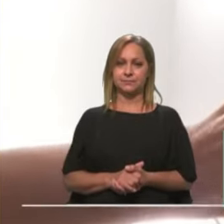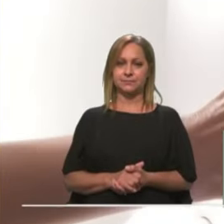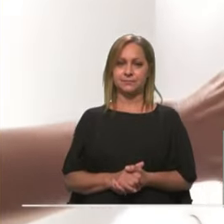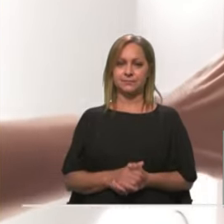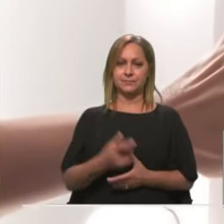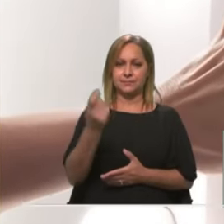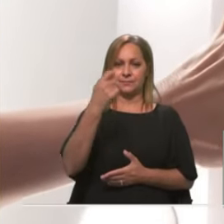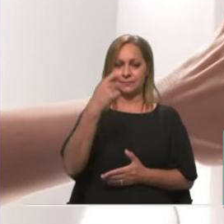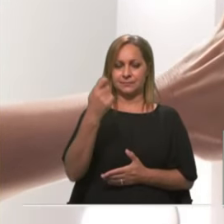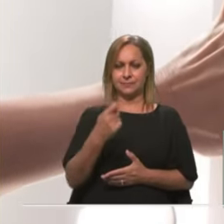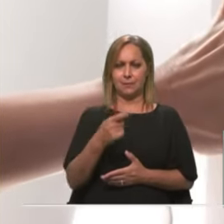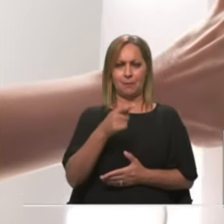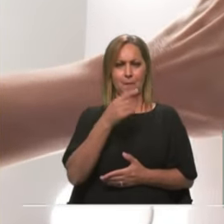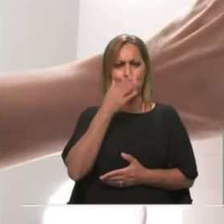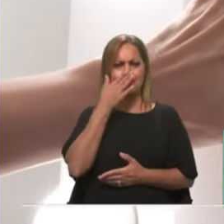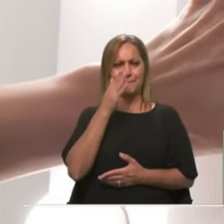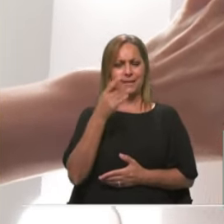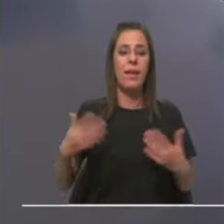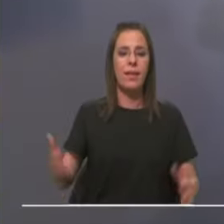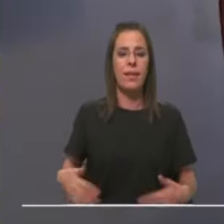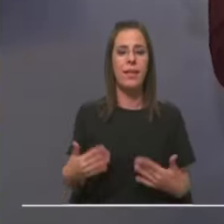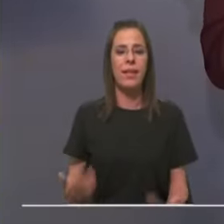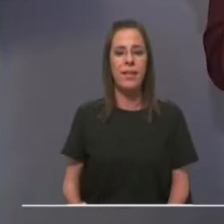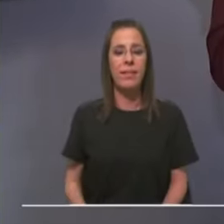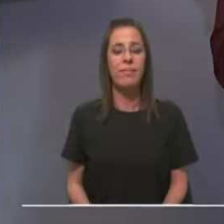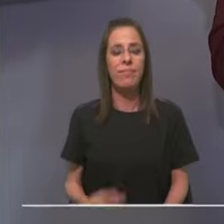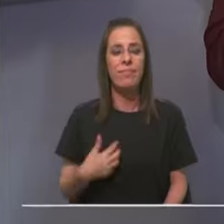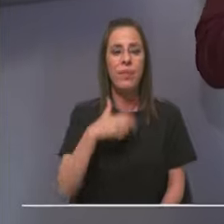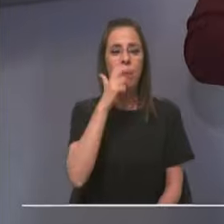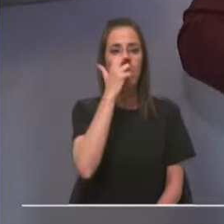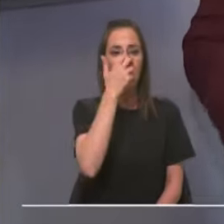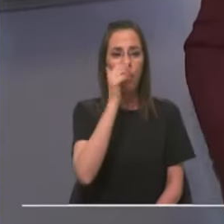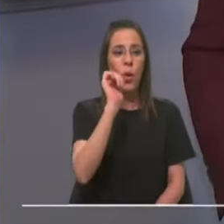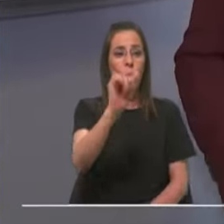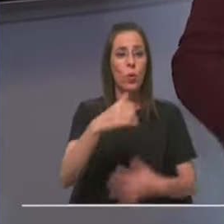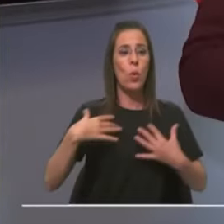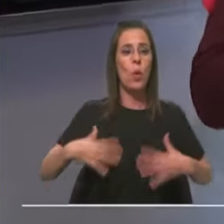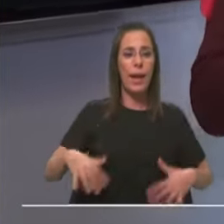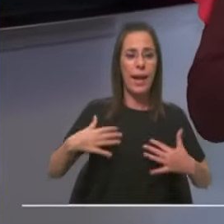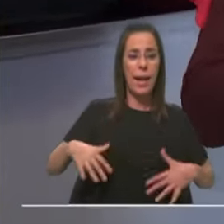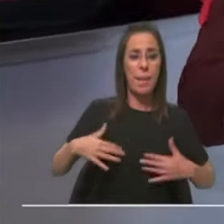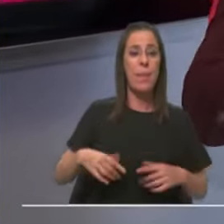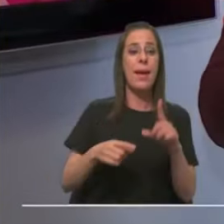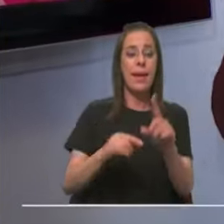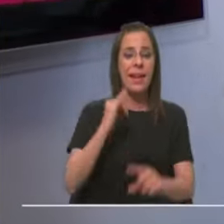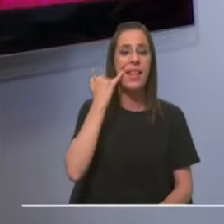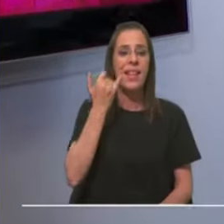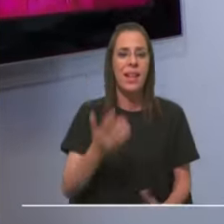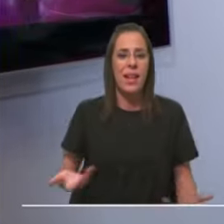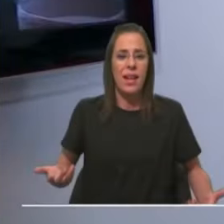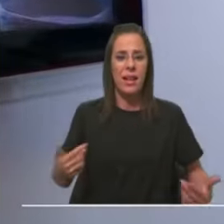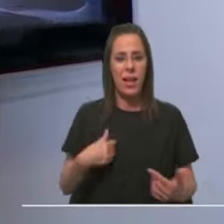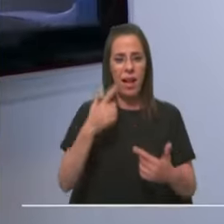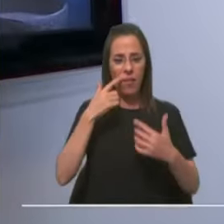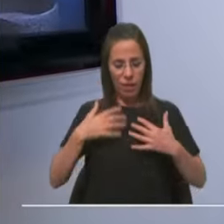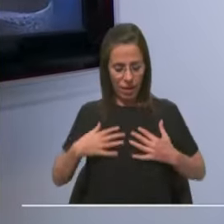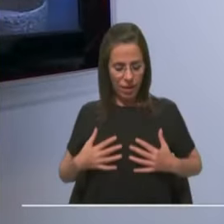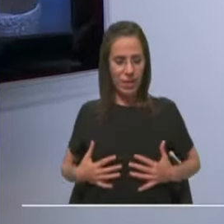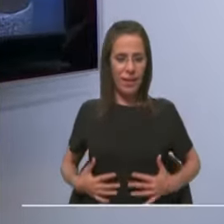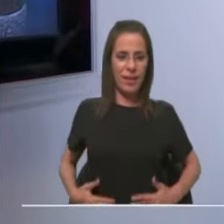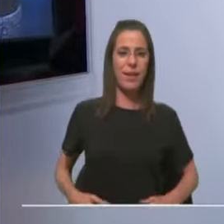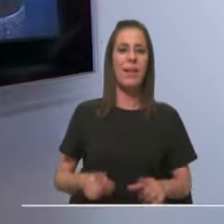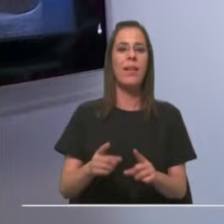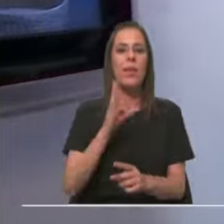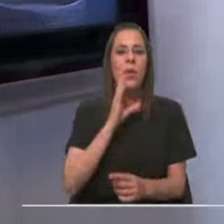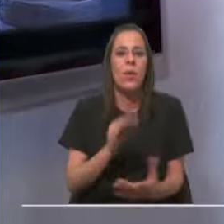João Baião, aqui parece o presidente. Vim vasculhar o teu camarim, menina Diana. Até estava a experimentar este modelito.